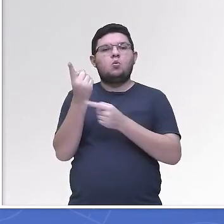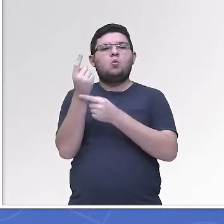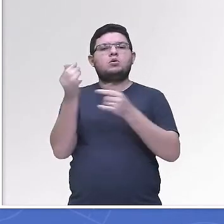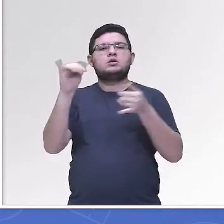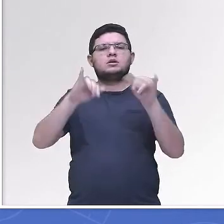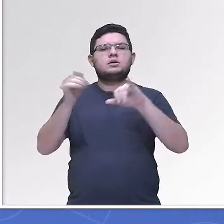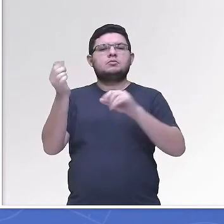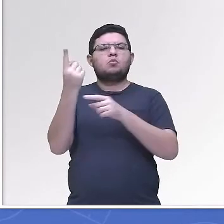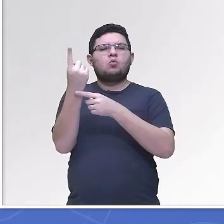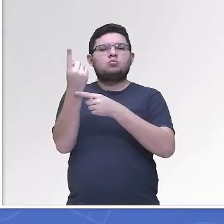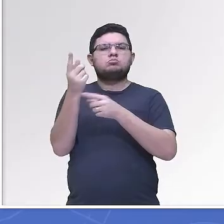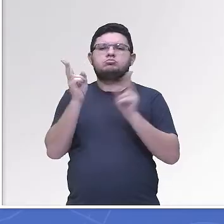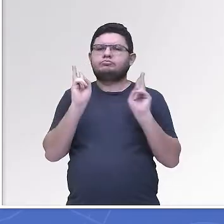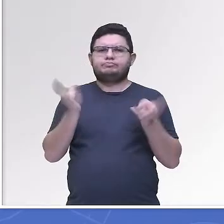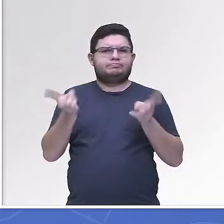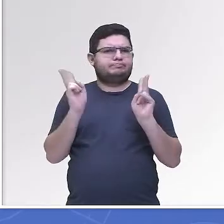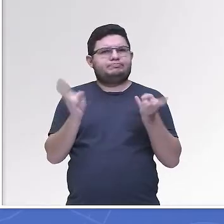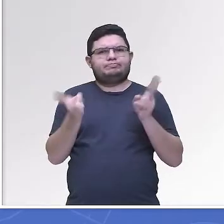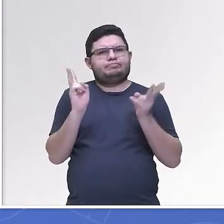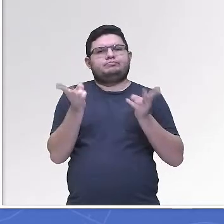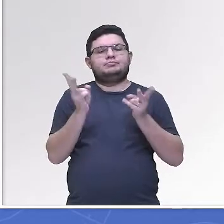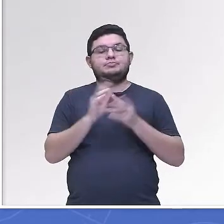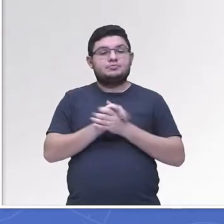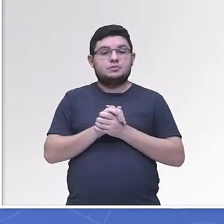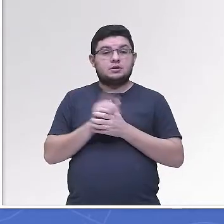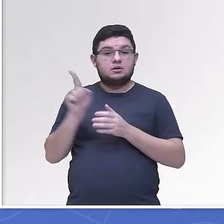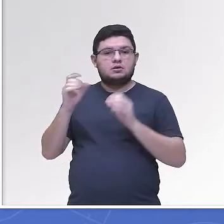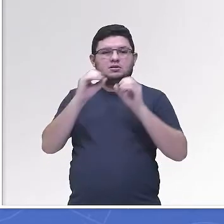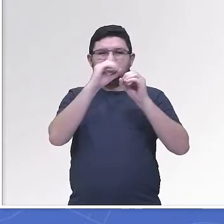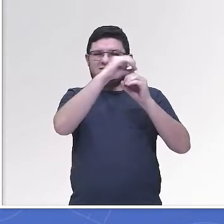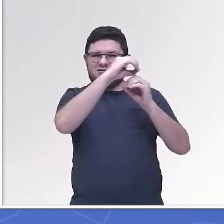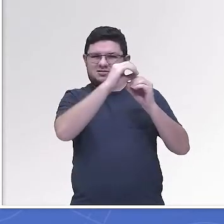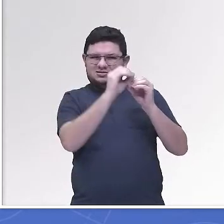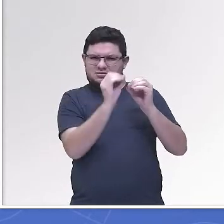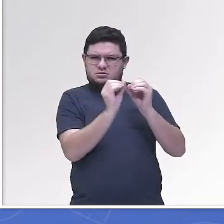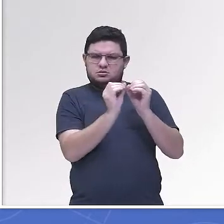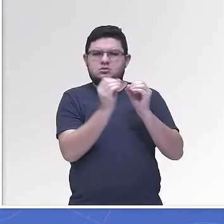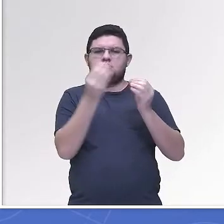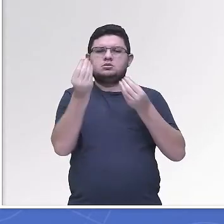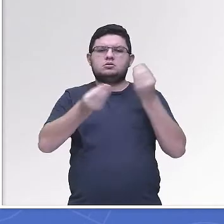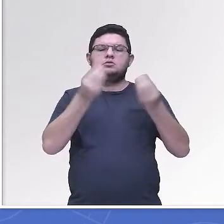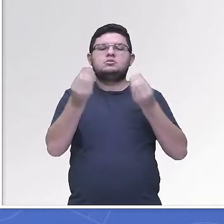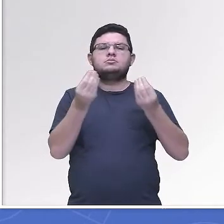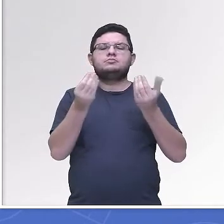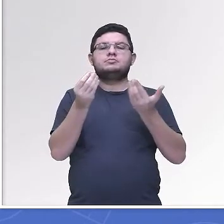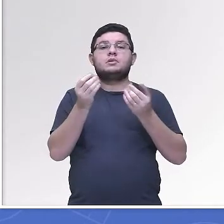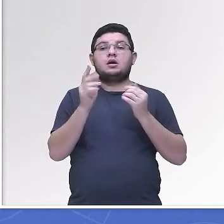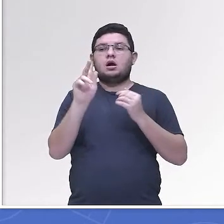E essas moléculas, elas são classificadas, por exemplo, o H2,